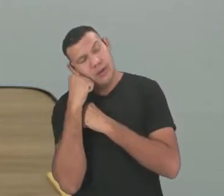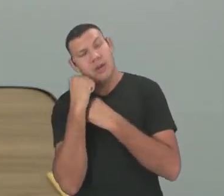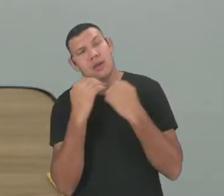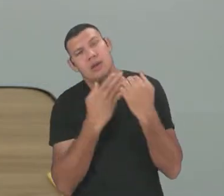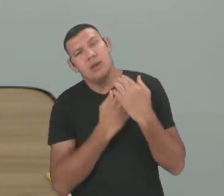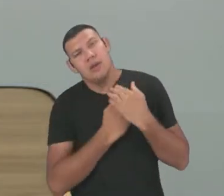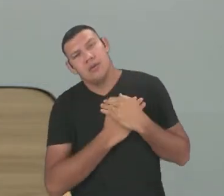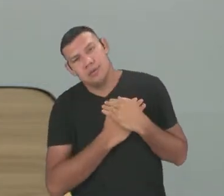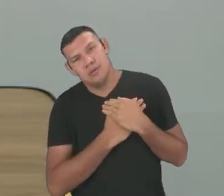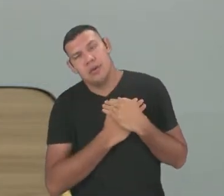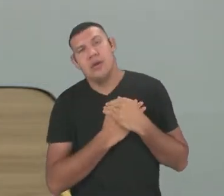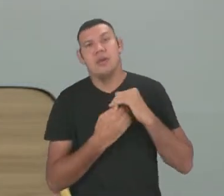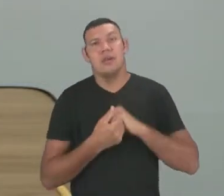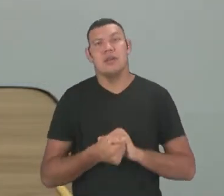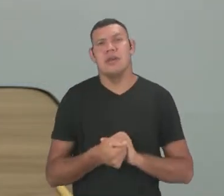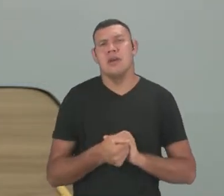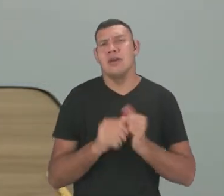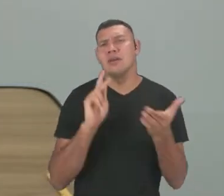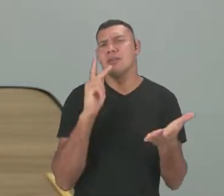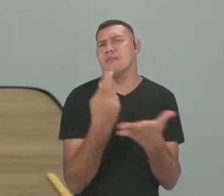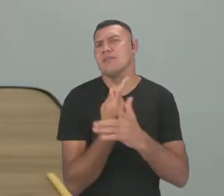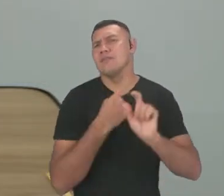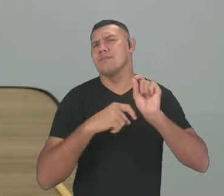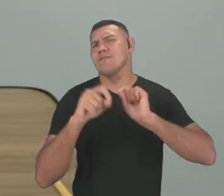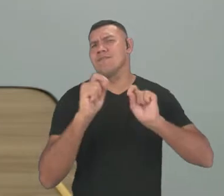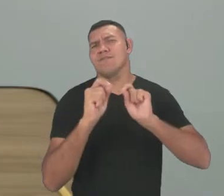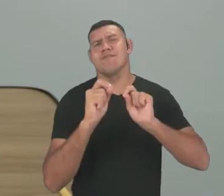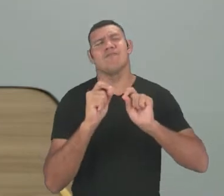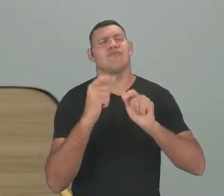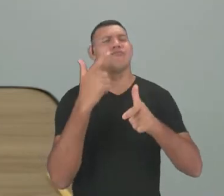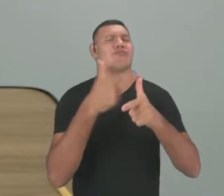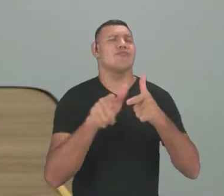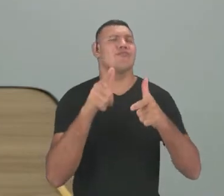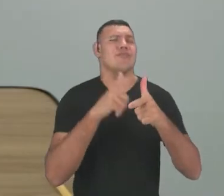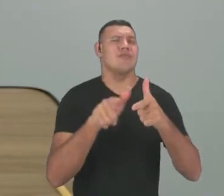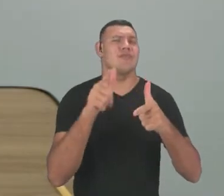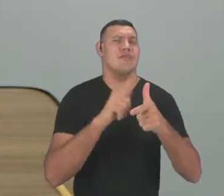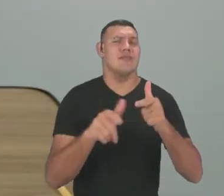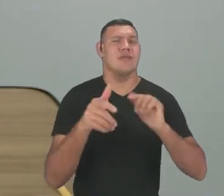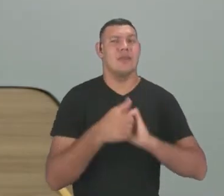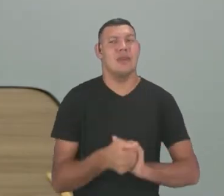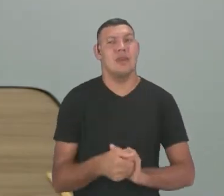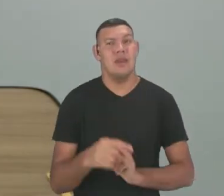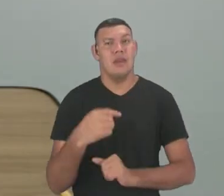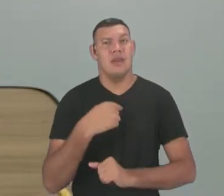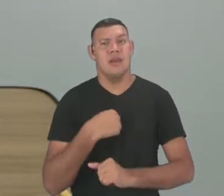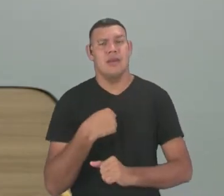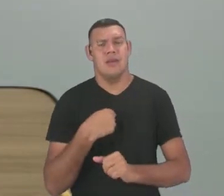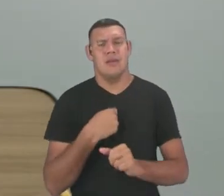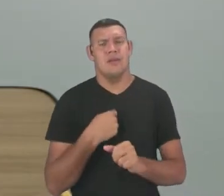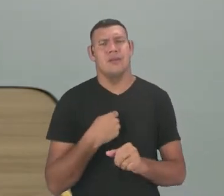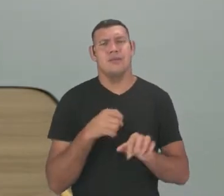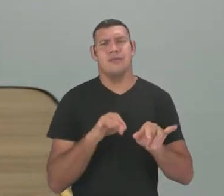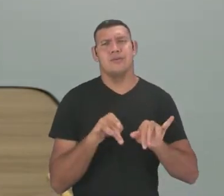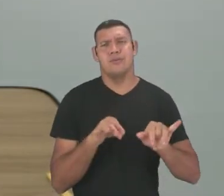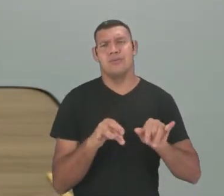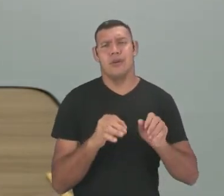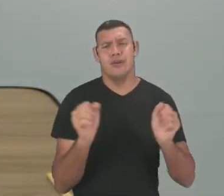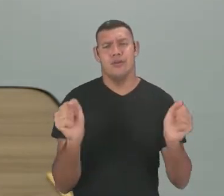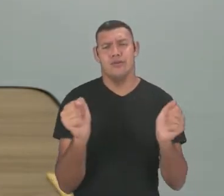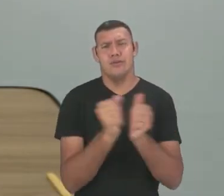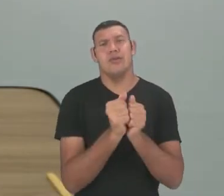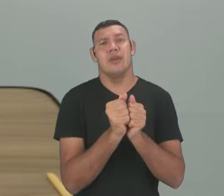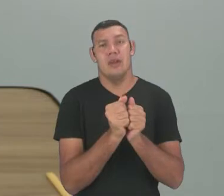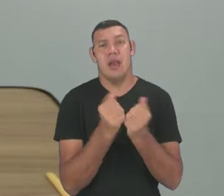no coração só que aconteceu um acidente eu acabei digitando todas as palavras